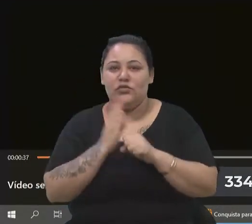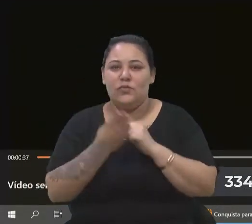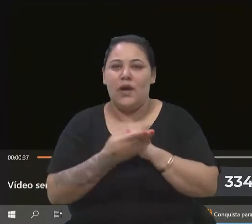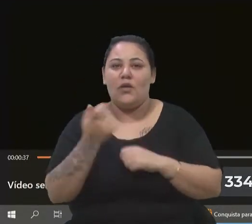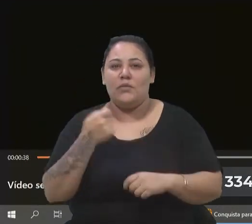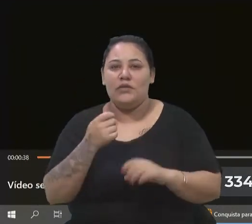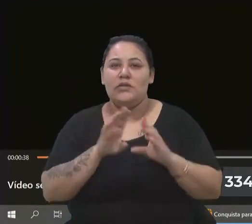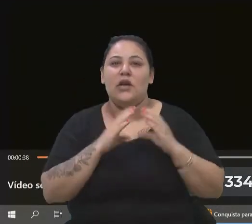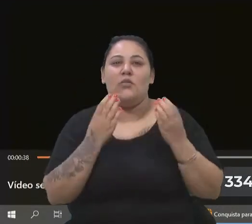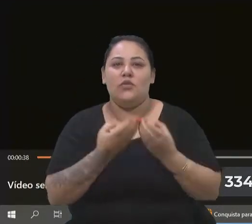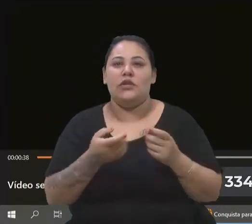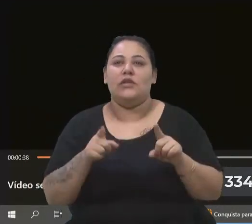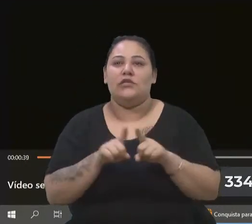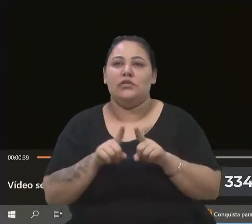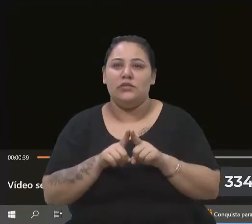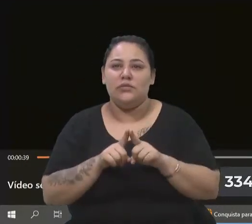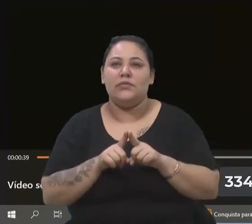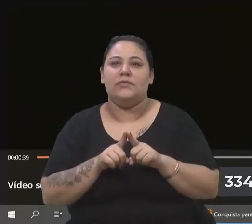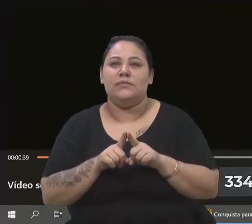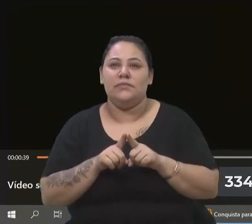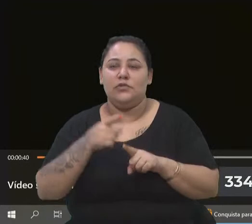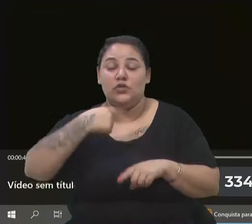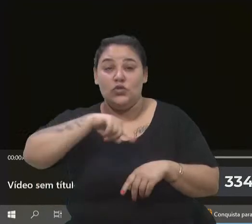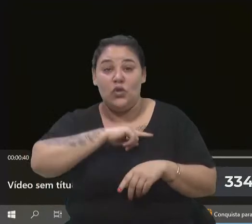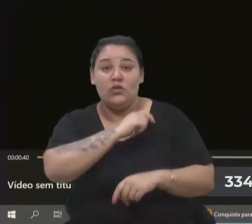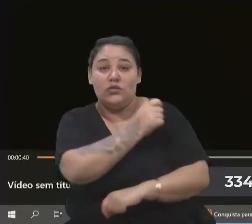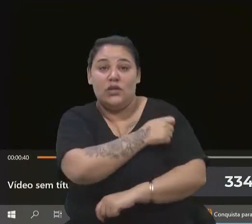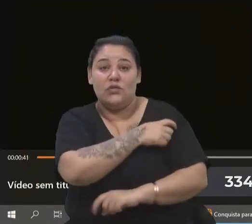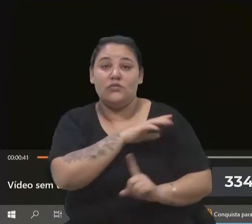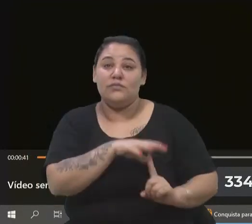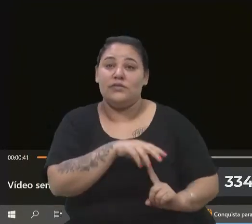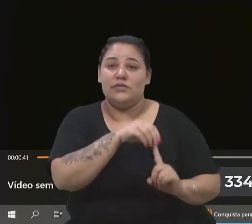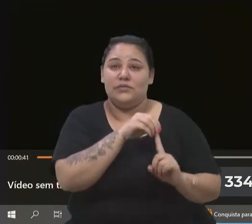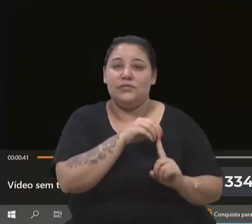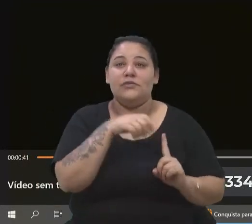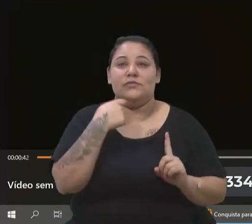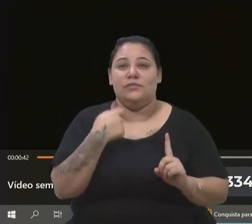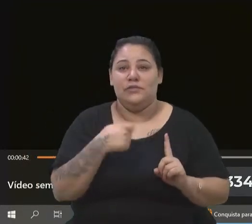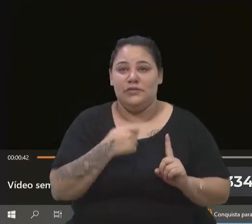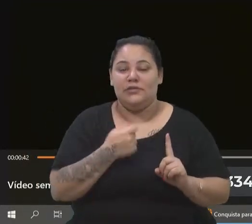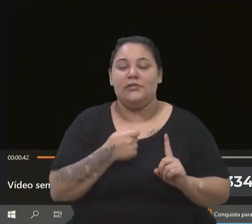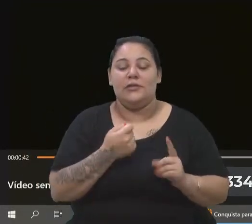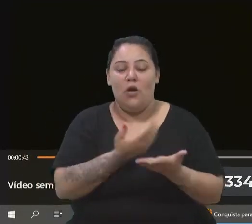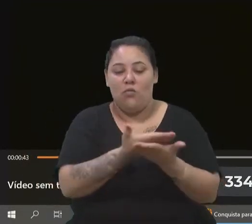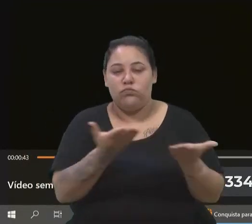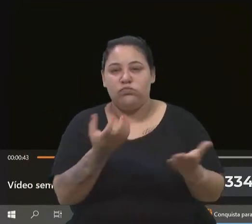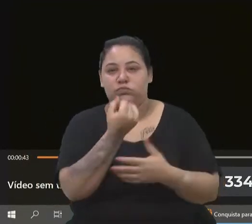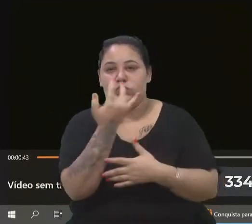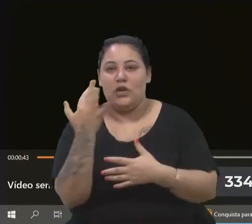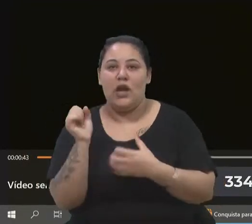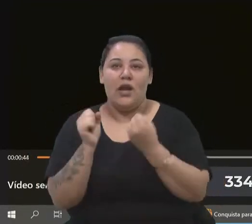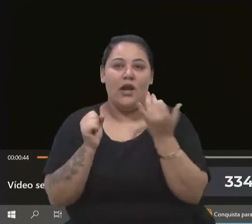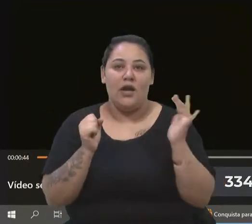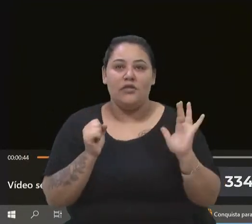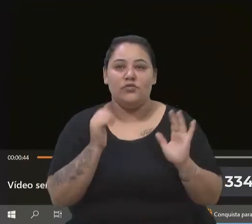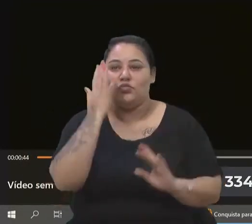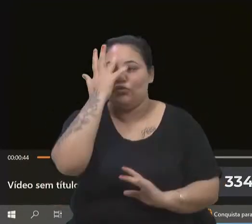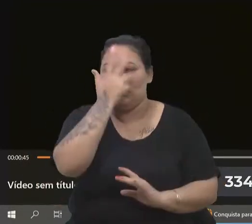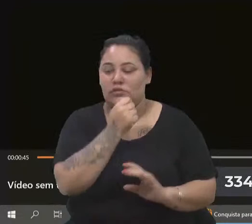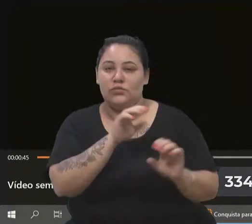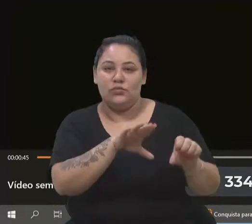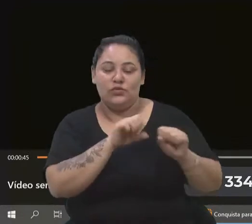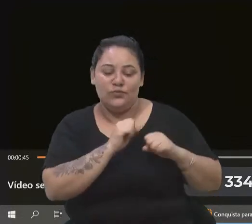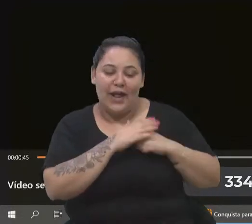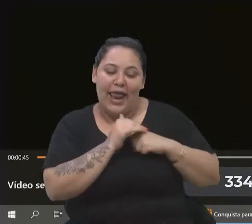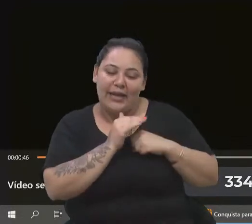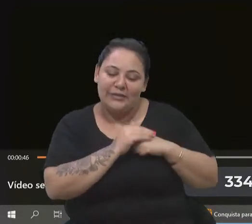a comunidade precisa, nossos alunos principalmente, precisam estar um ambiente bonito, acolhedor,